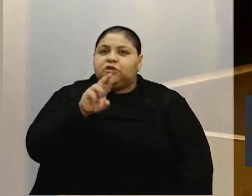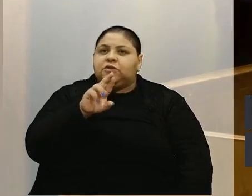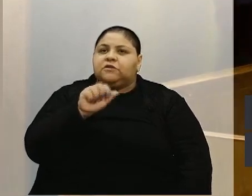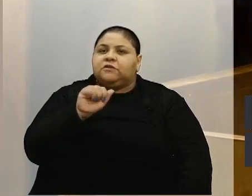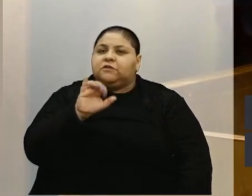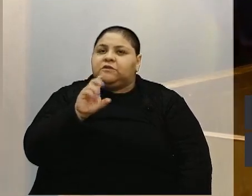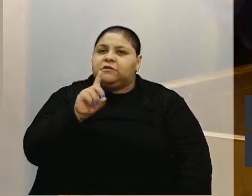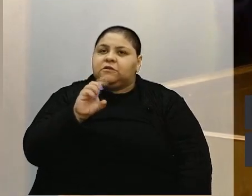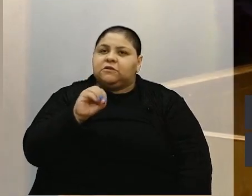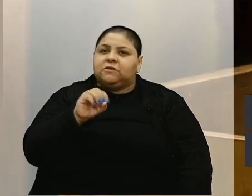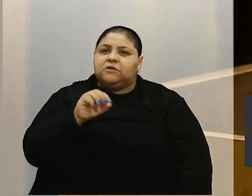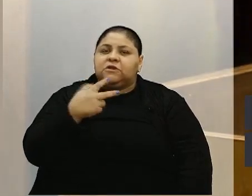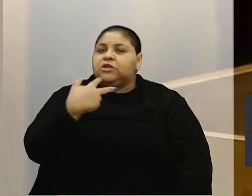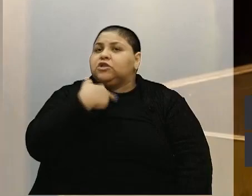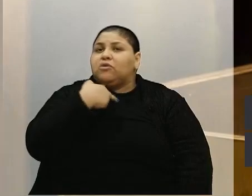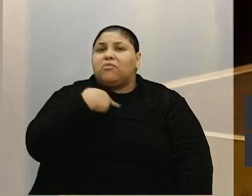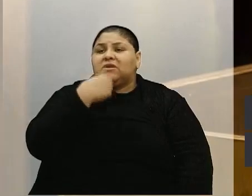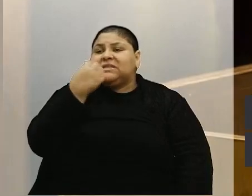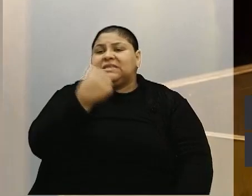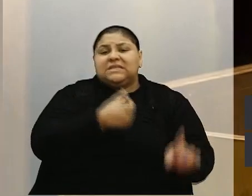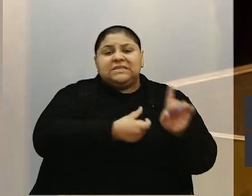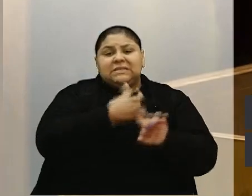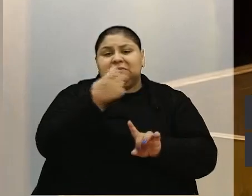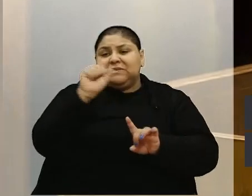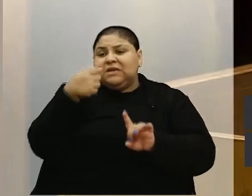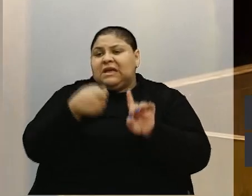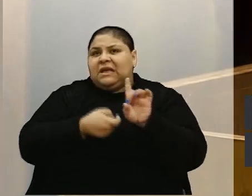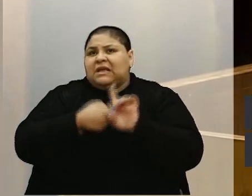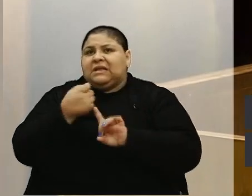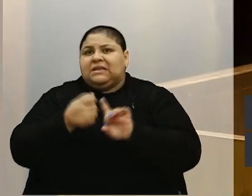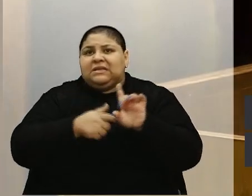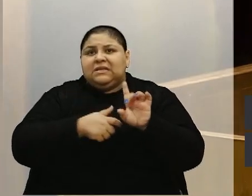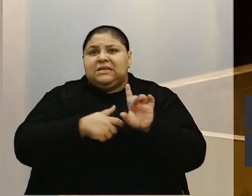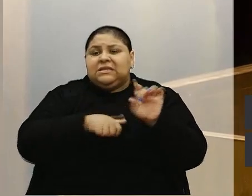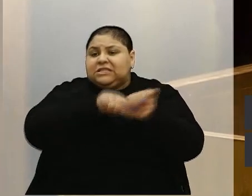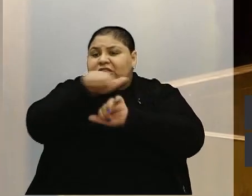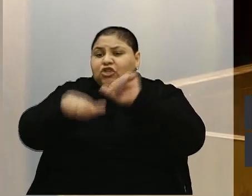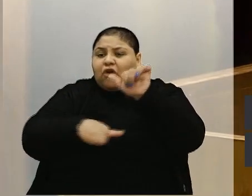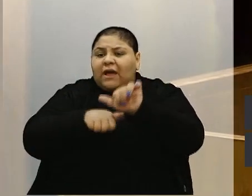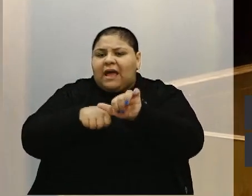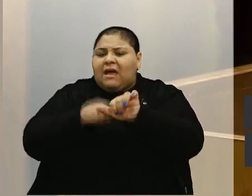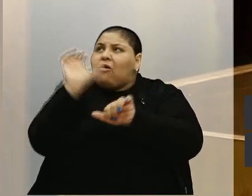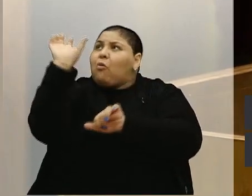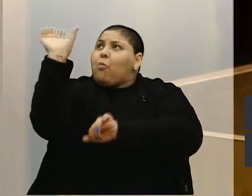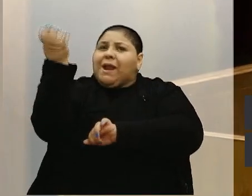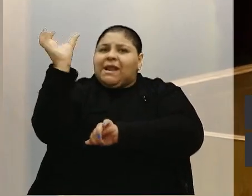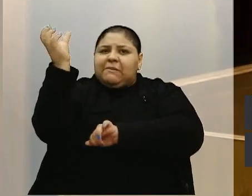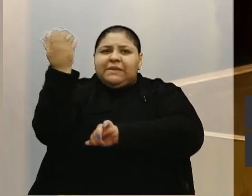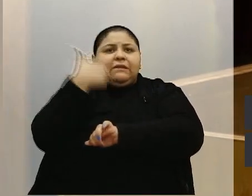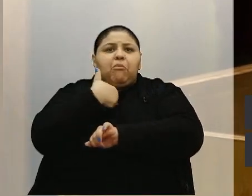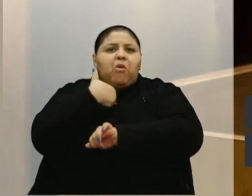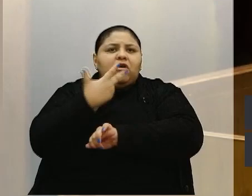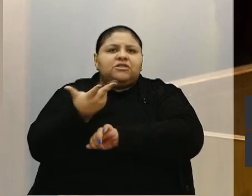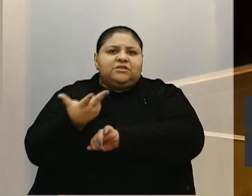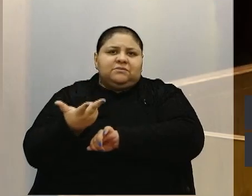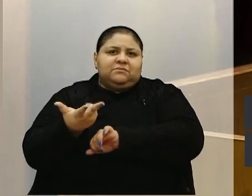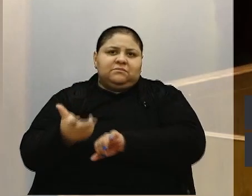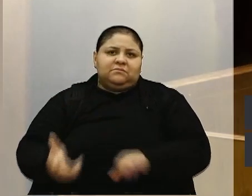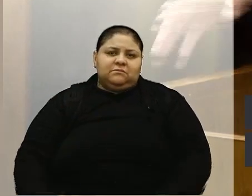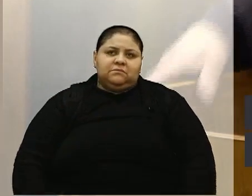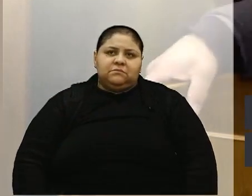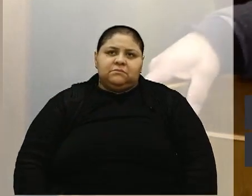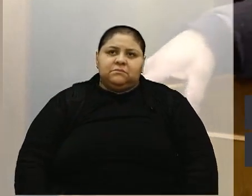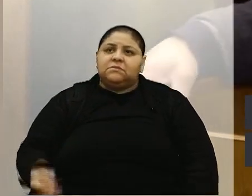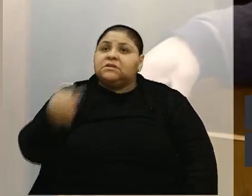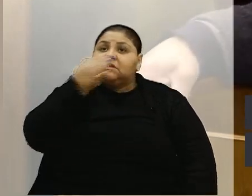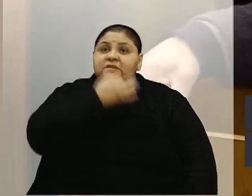Não pode ficar assim 6 meses, 8 meses, 1 ano sem trocar uma lâmpada. Não pode.